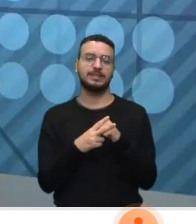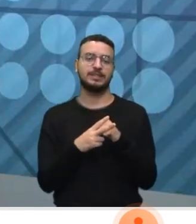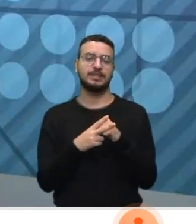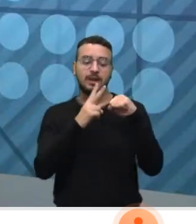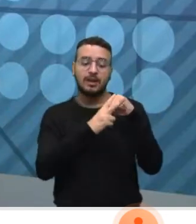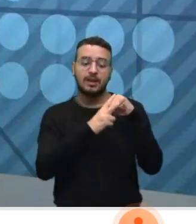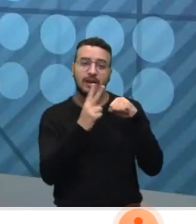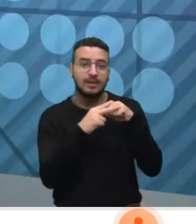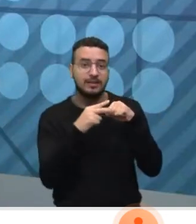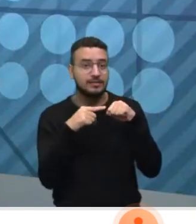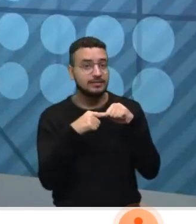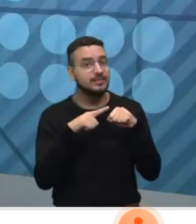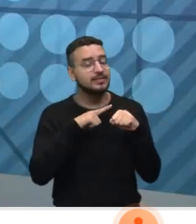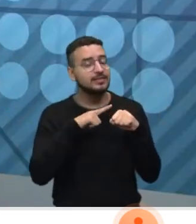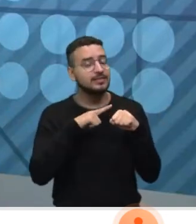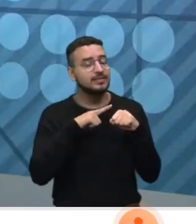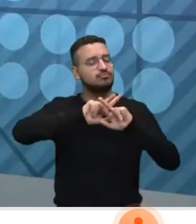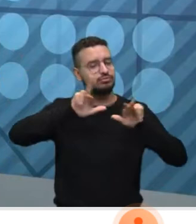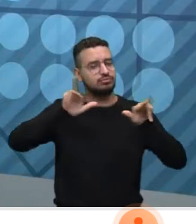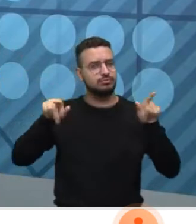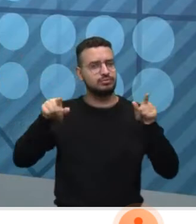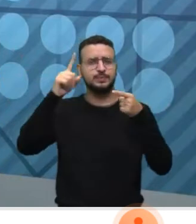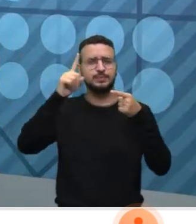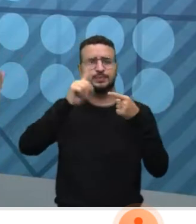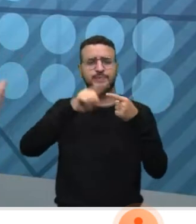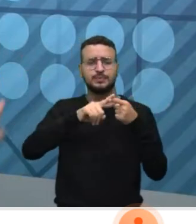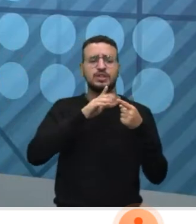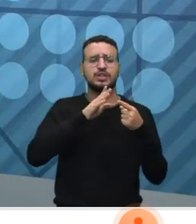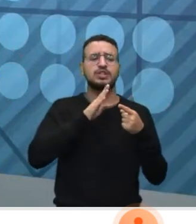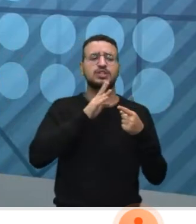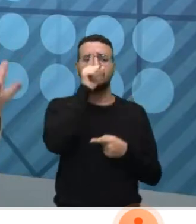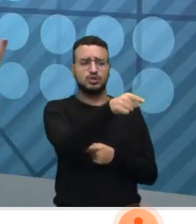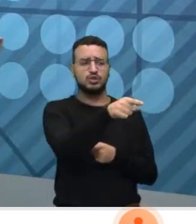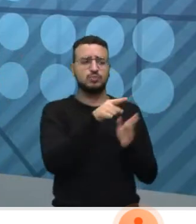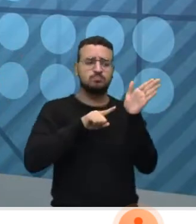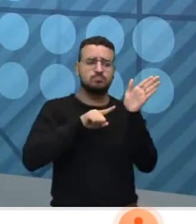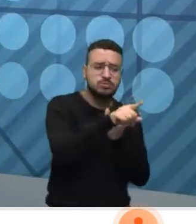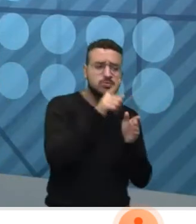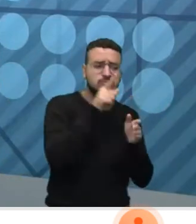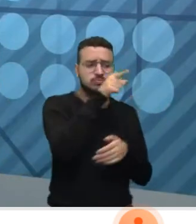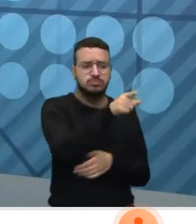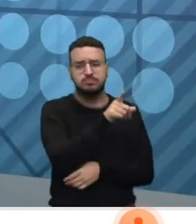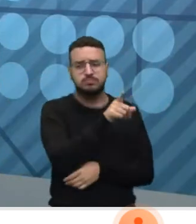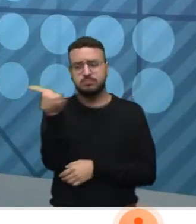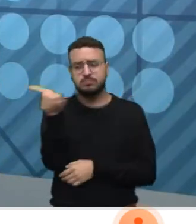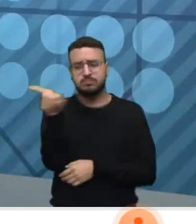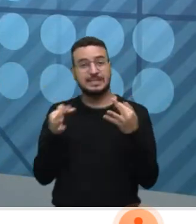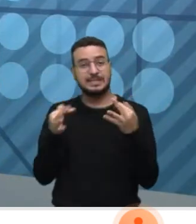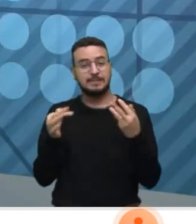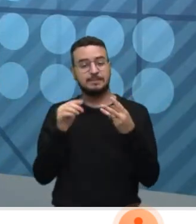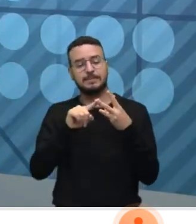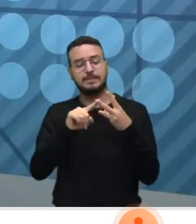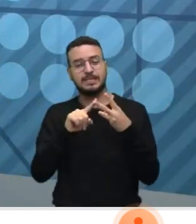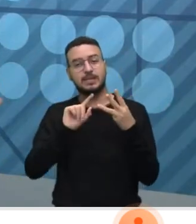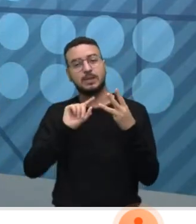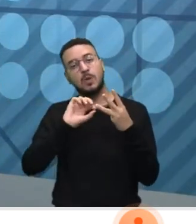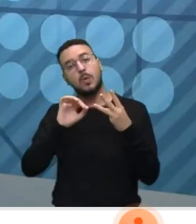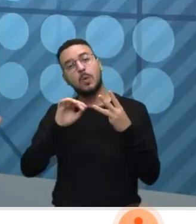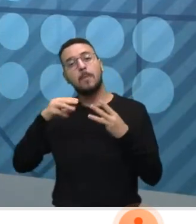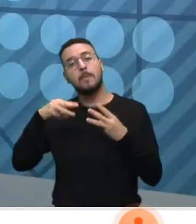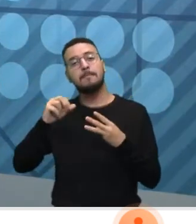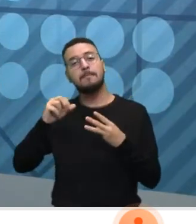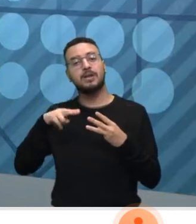podem ser direcionais, simples ou manuais. E isso vai interferir na